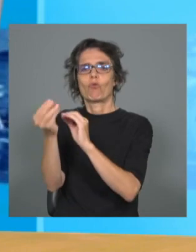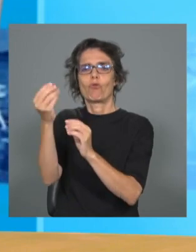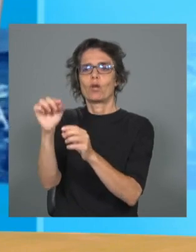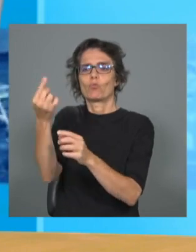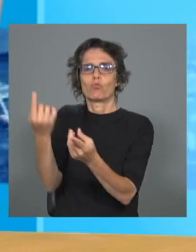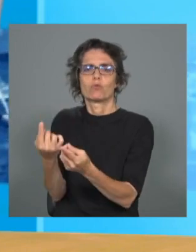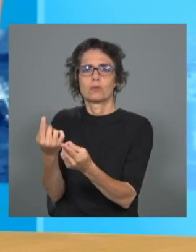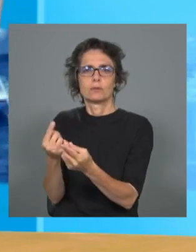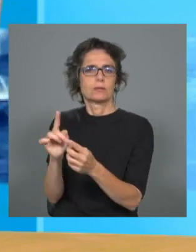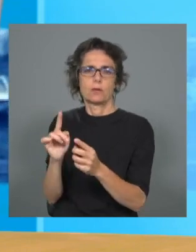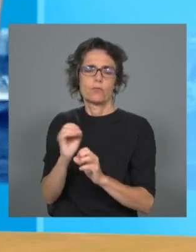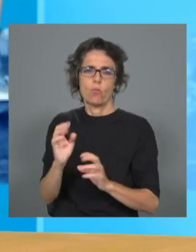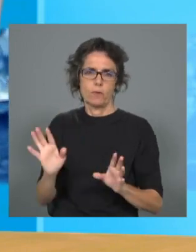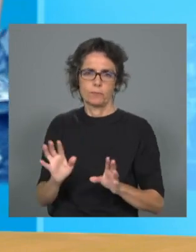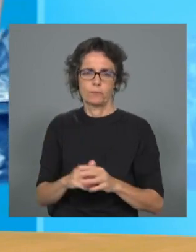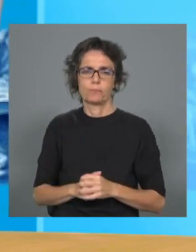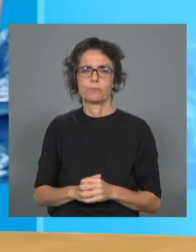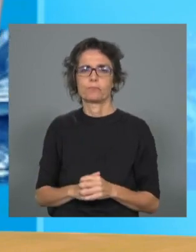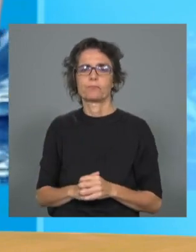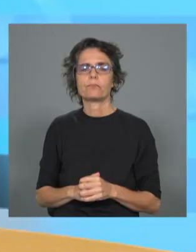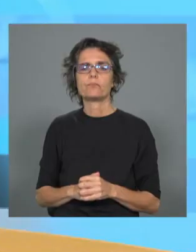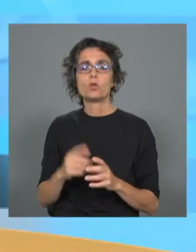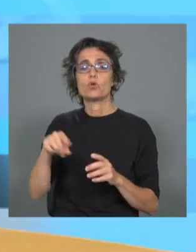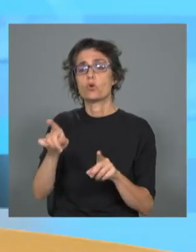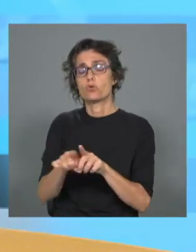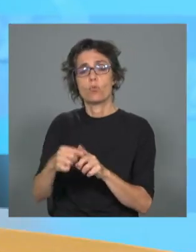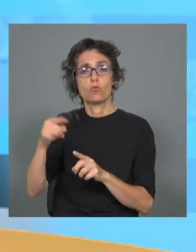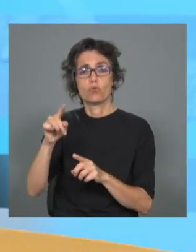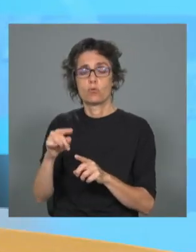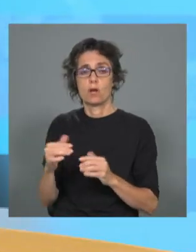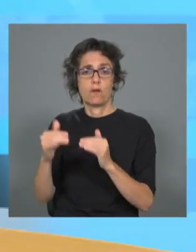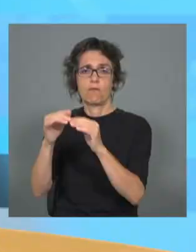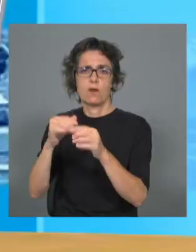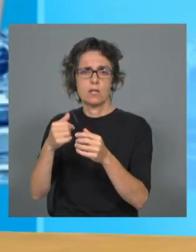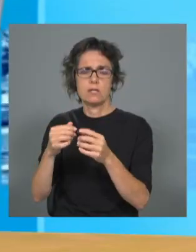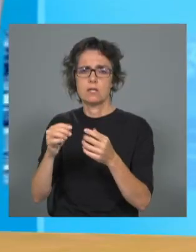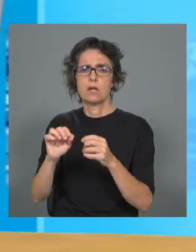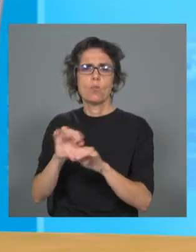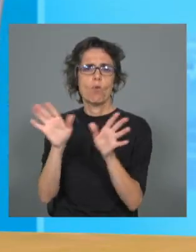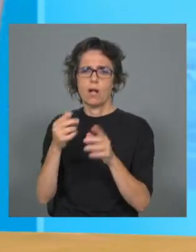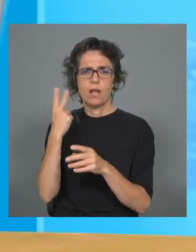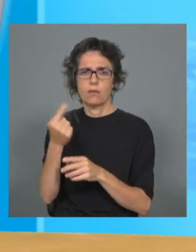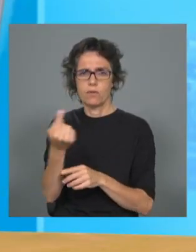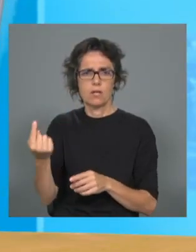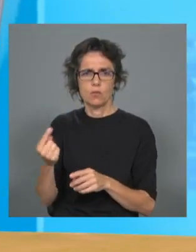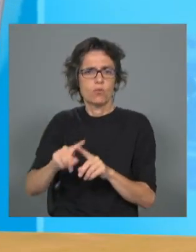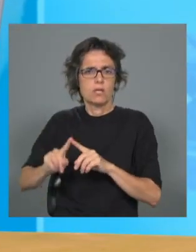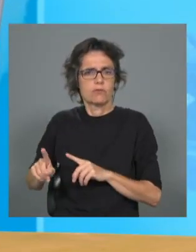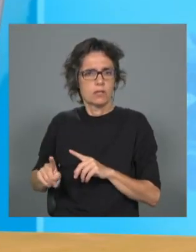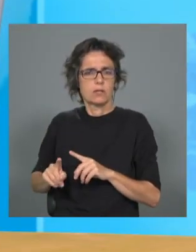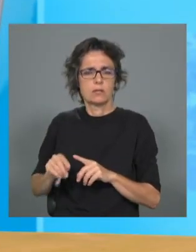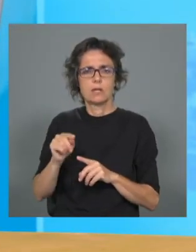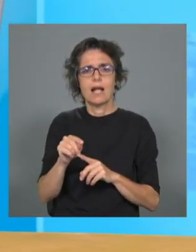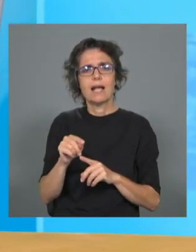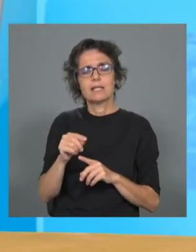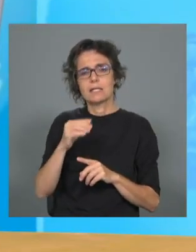fosse homogéneo, e de facto não é, não somos em nenhuma fase da nossa vida. E de facto também aqui esta idade padrão